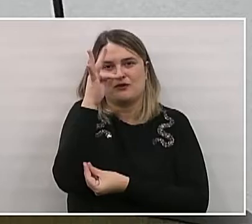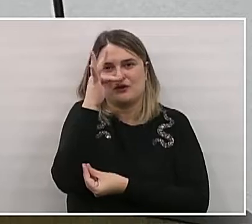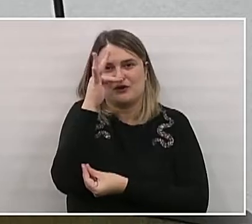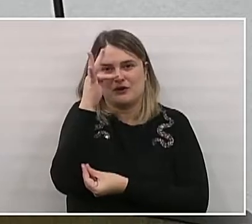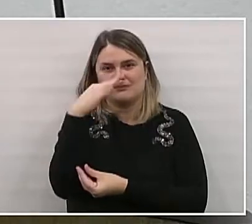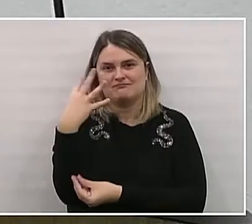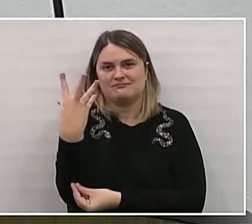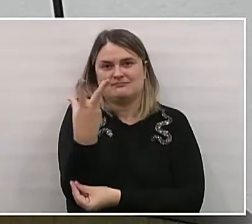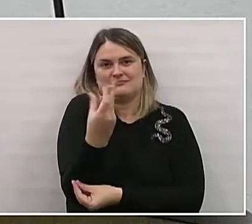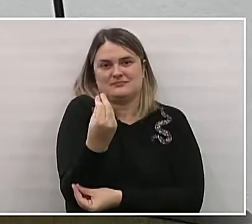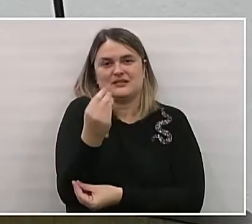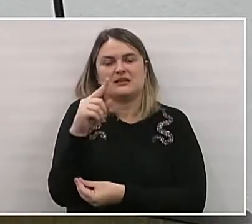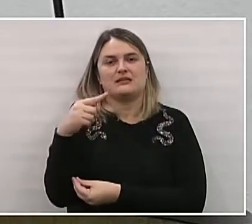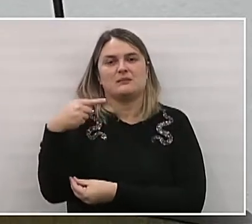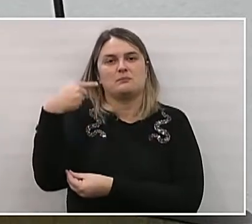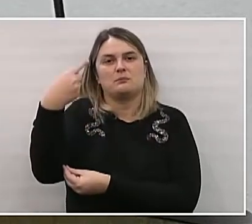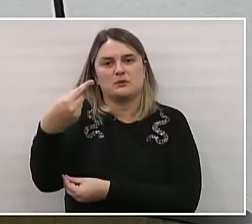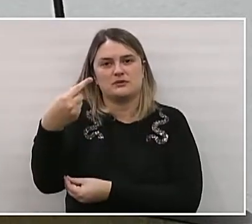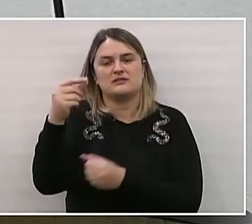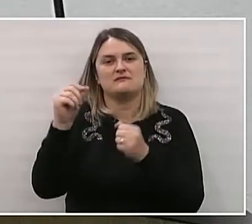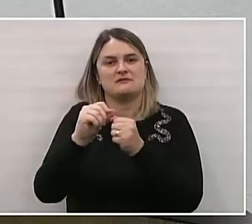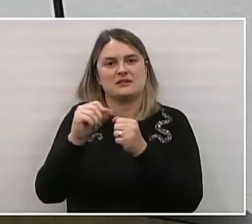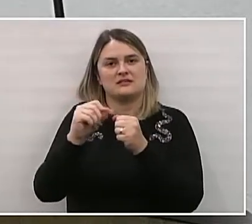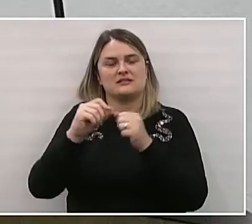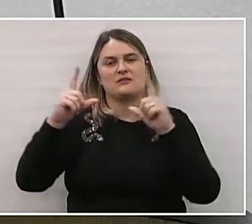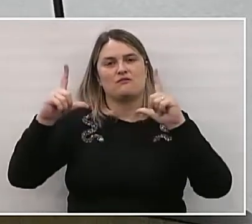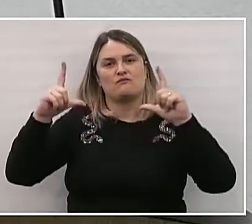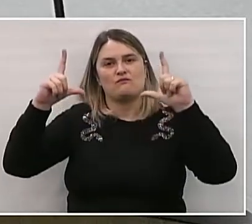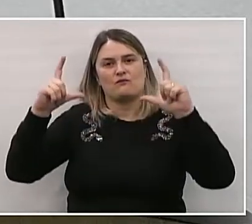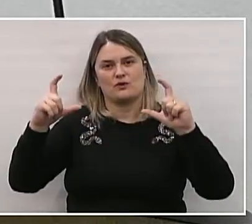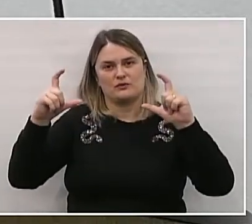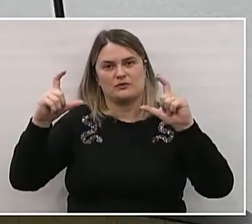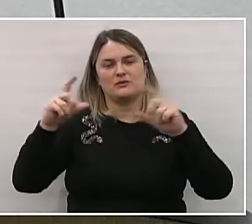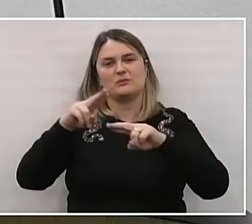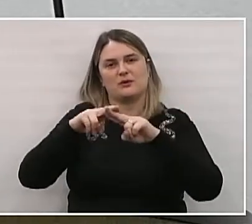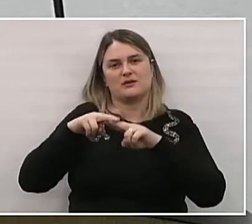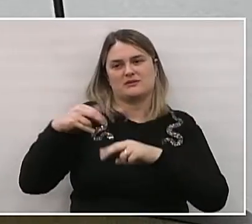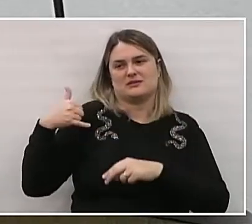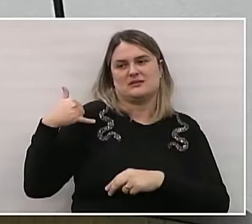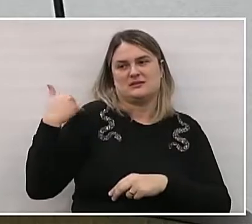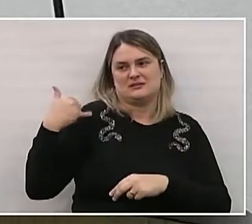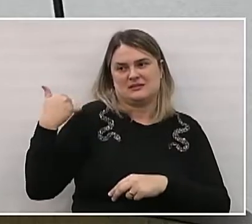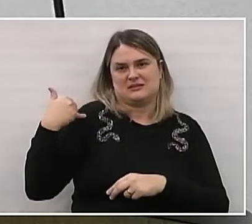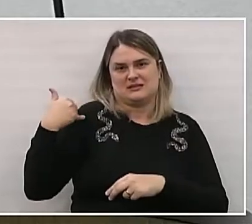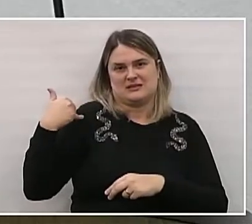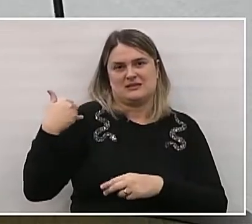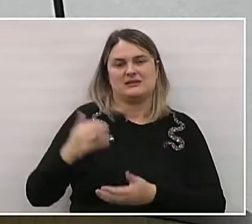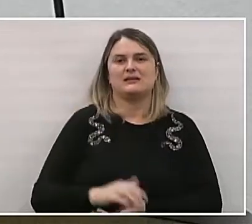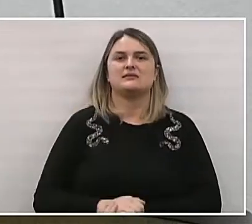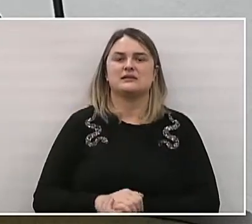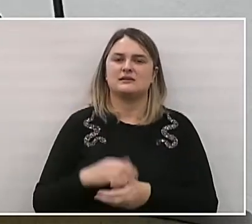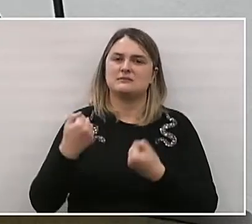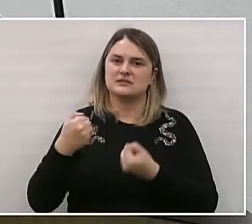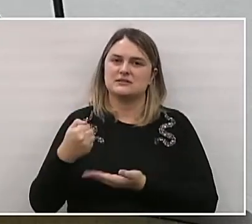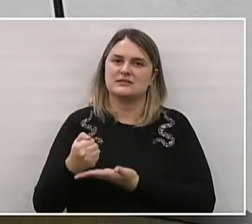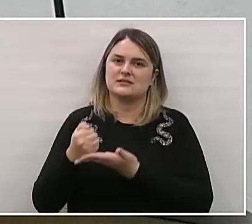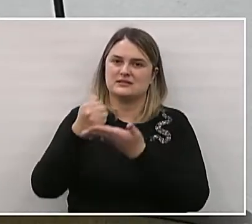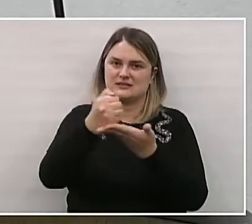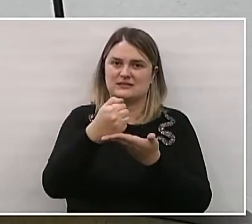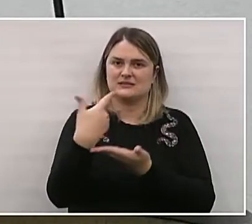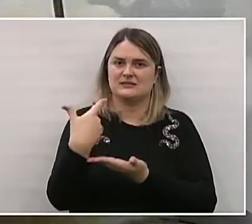Zelinda e, posterior, nós fazemos uma foto aqui devido à idade dela, né, que é avançada, e ela tem que ser retirada do